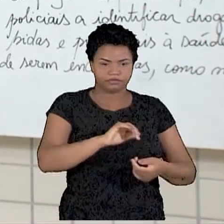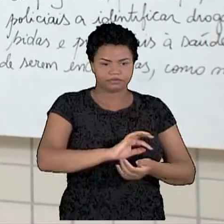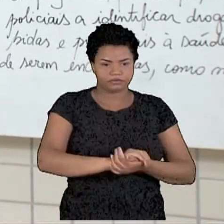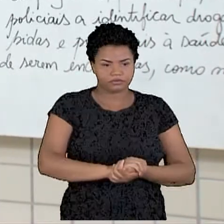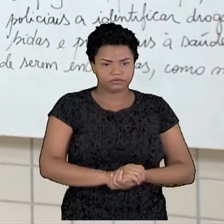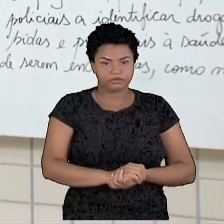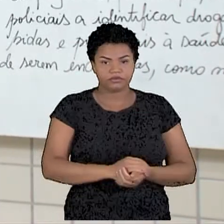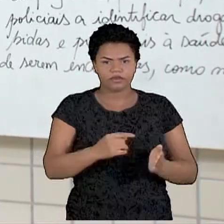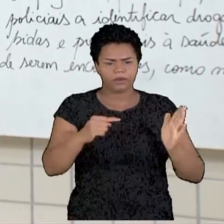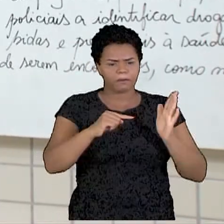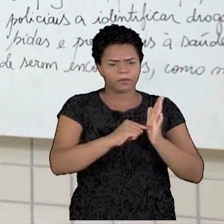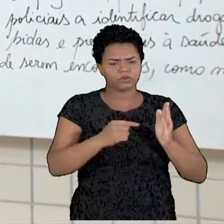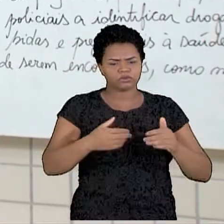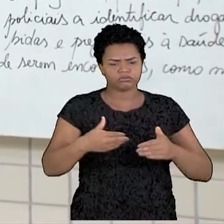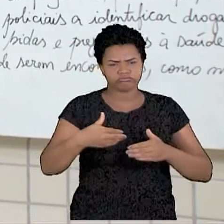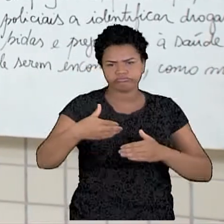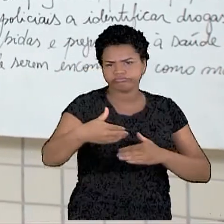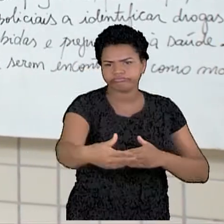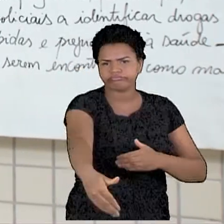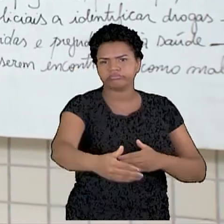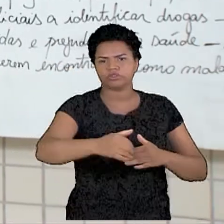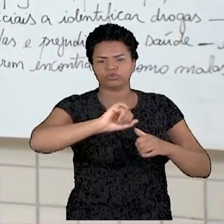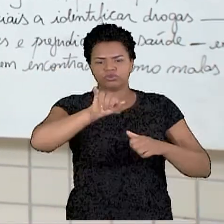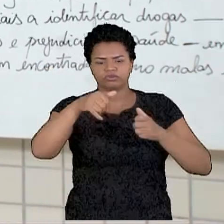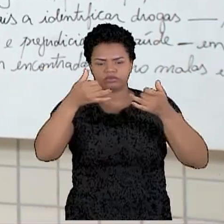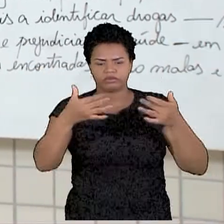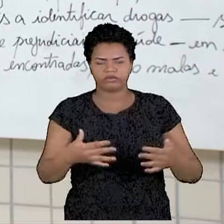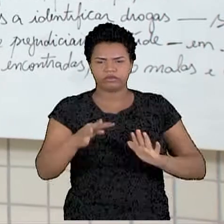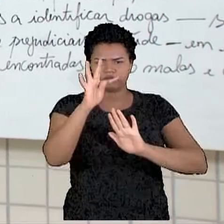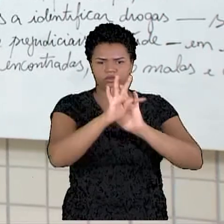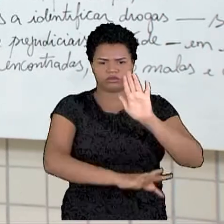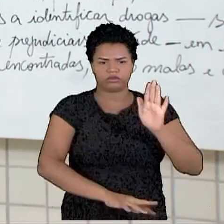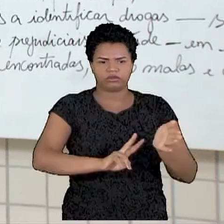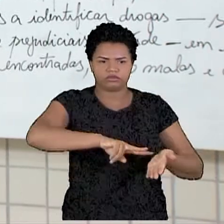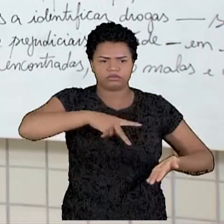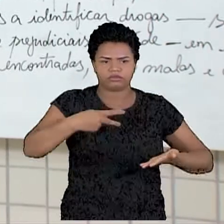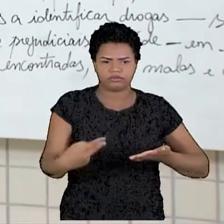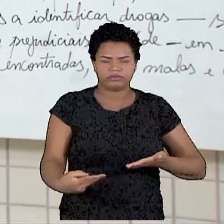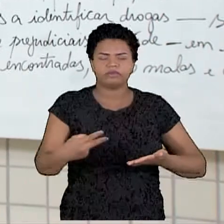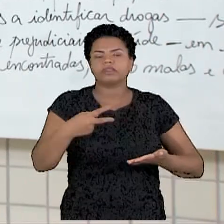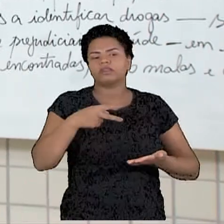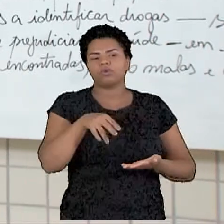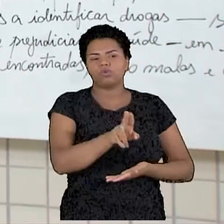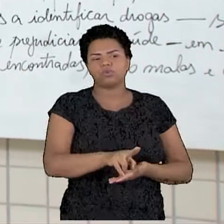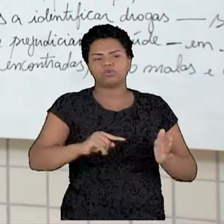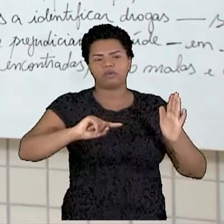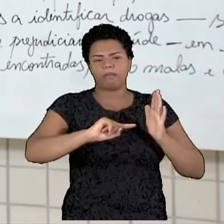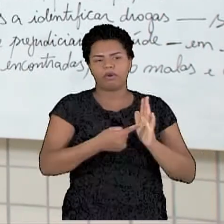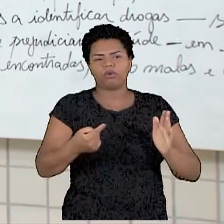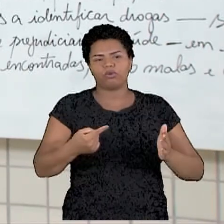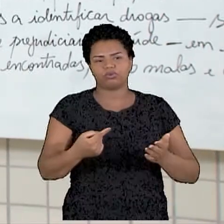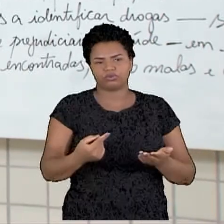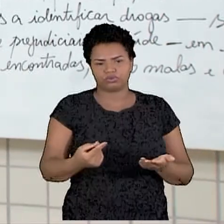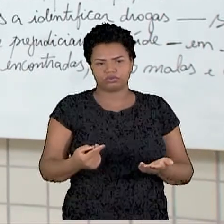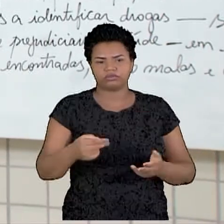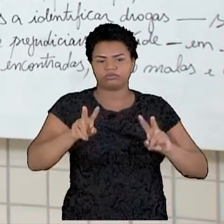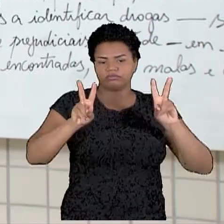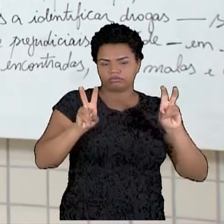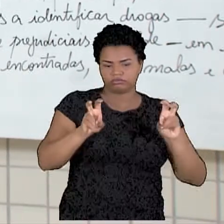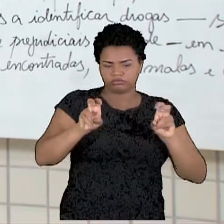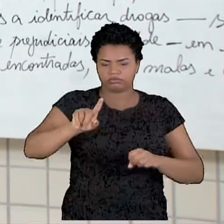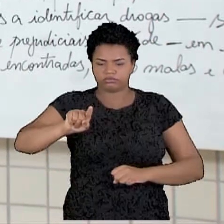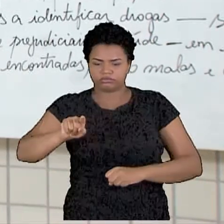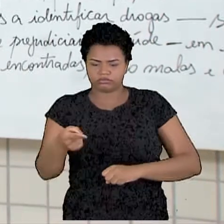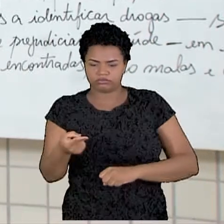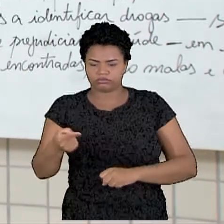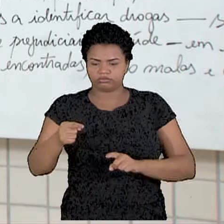sobre pontuação, justifique nos trechos transcritos o uso dos sinais de pontuação, aspas, vírgula